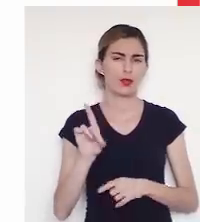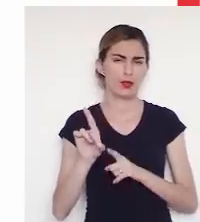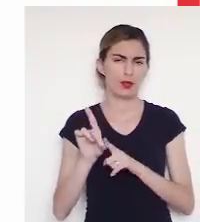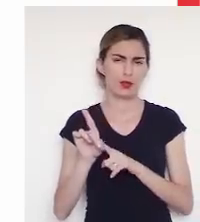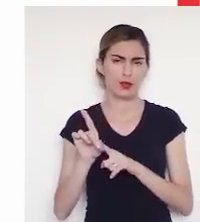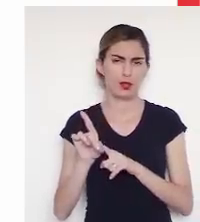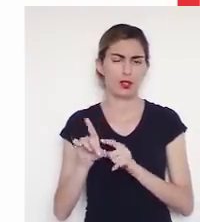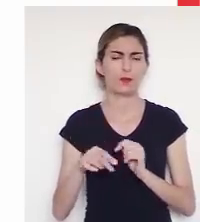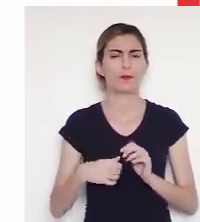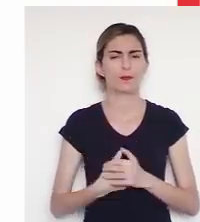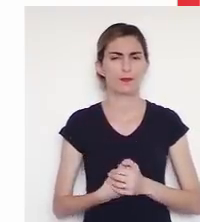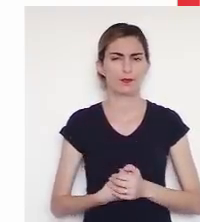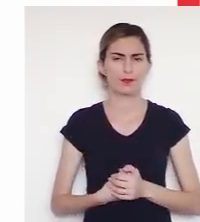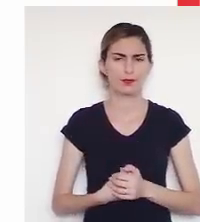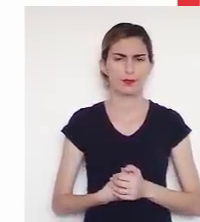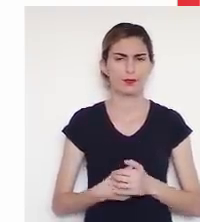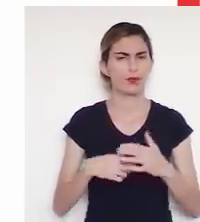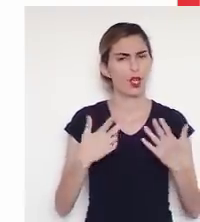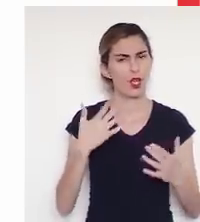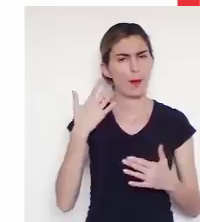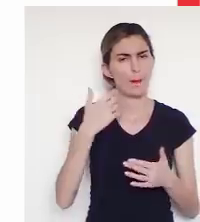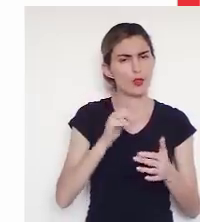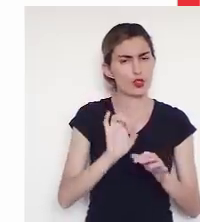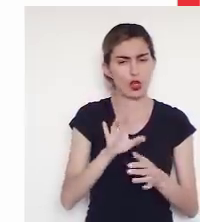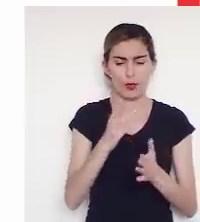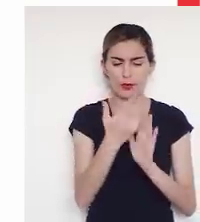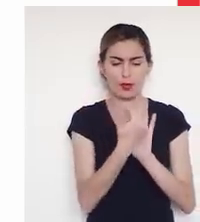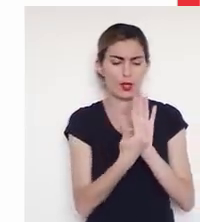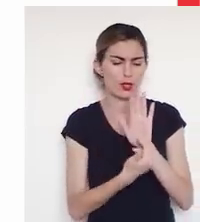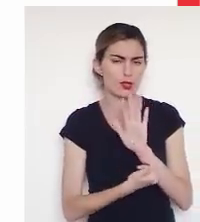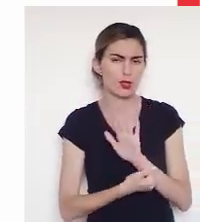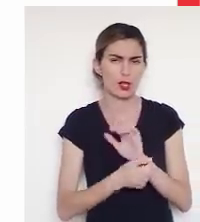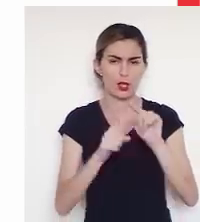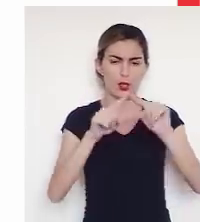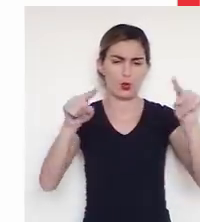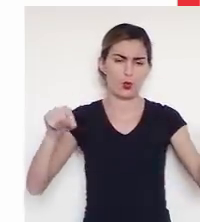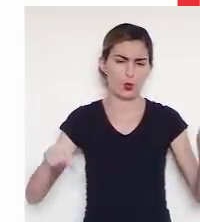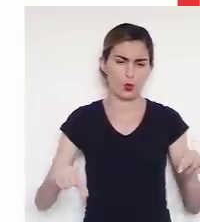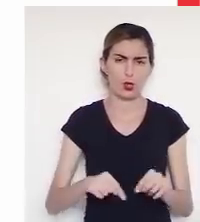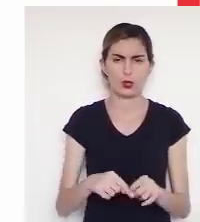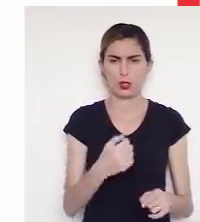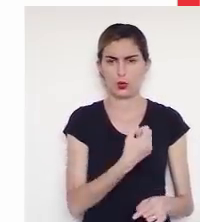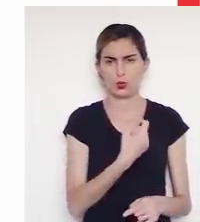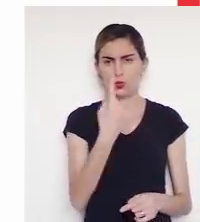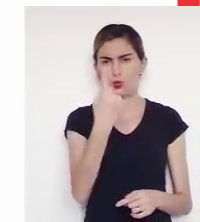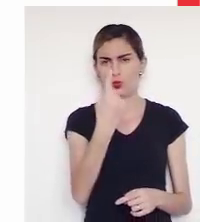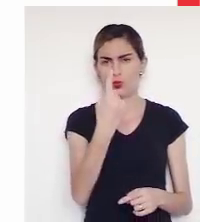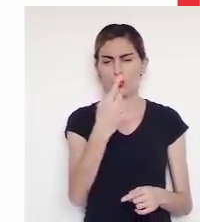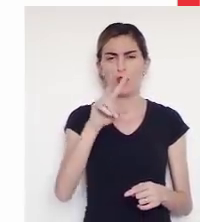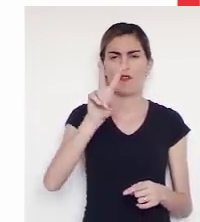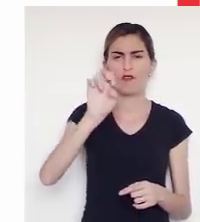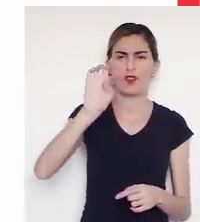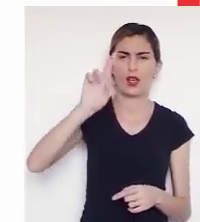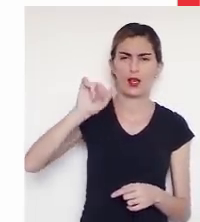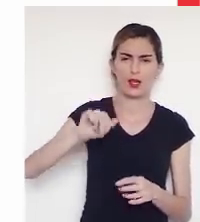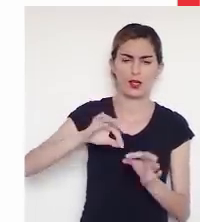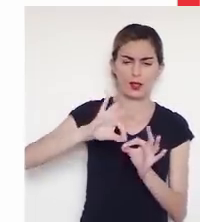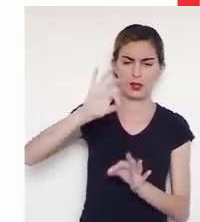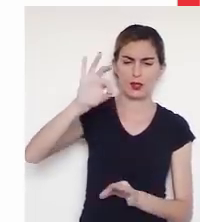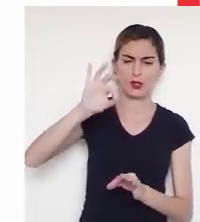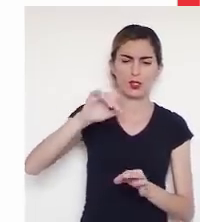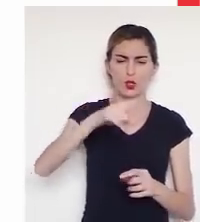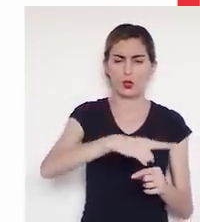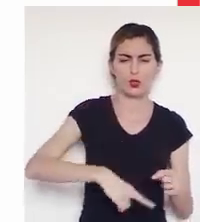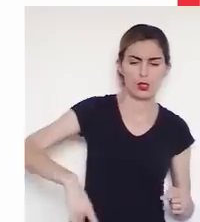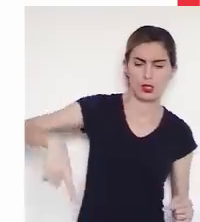Alternativa D. Basta desenhar um quadrado de lado 1 com vértice na origem e fazer